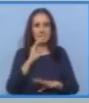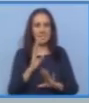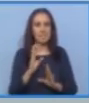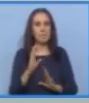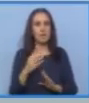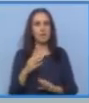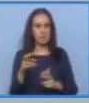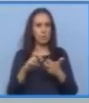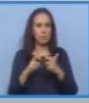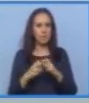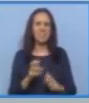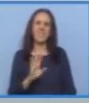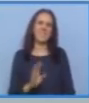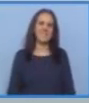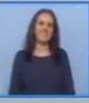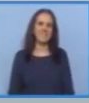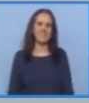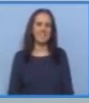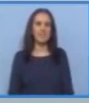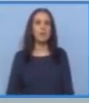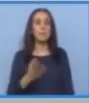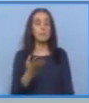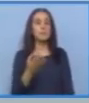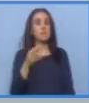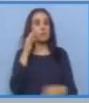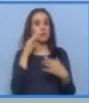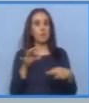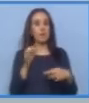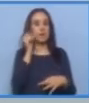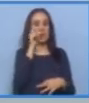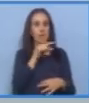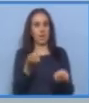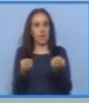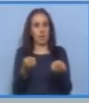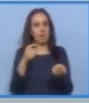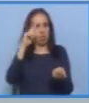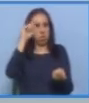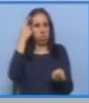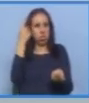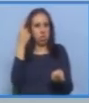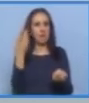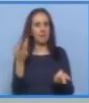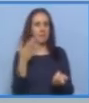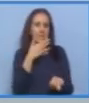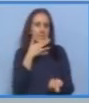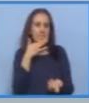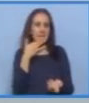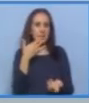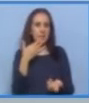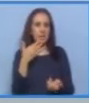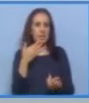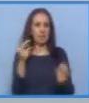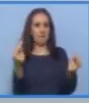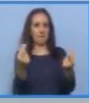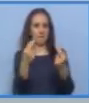isso é problema? Não é. Mas é normal é que quem está a celebrar sabe disso. Também tem esse lado engraçado, é pessoas verem um